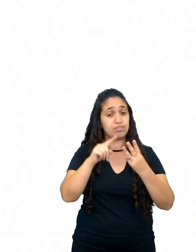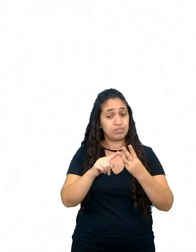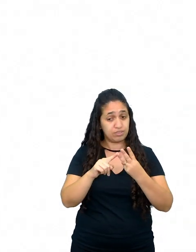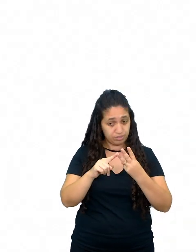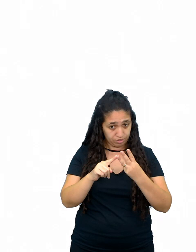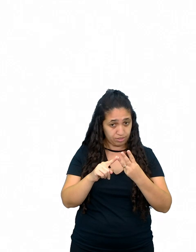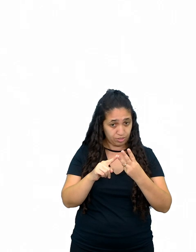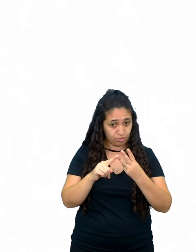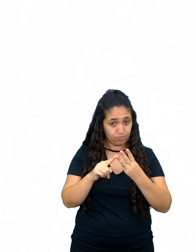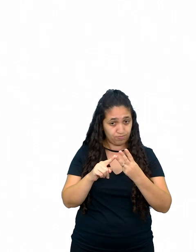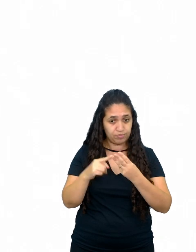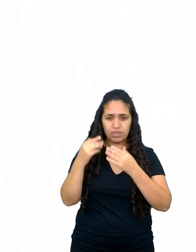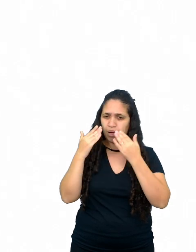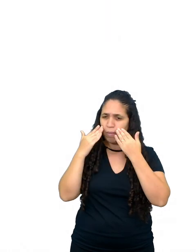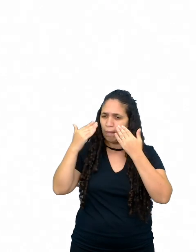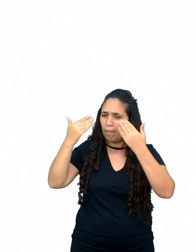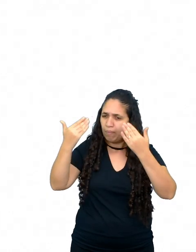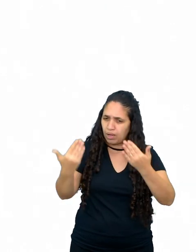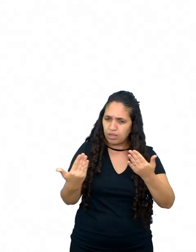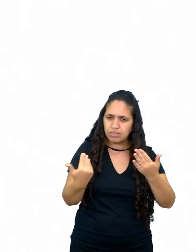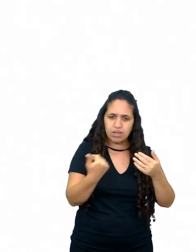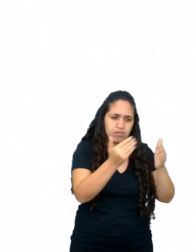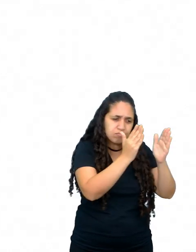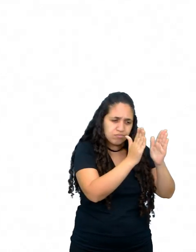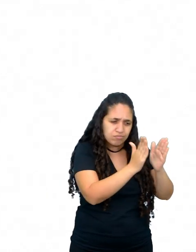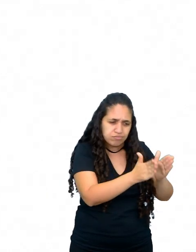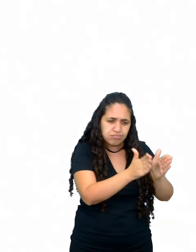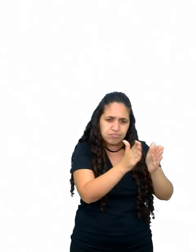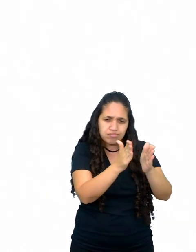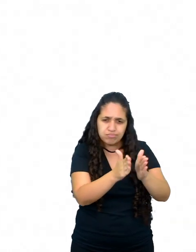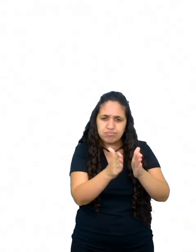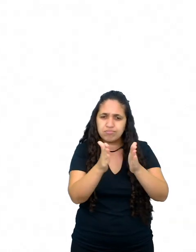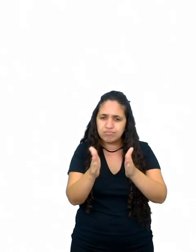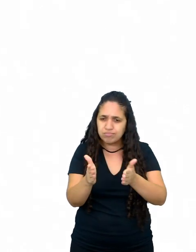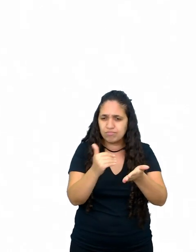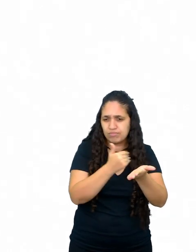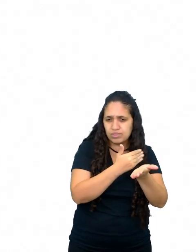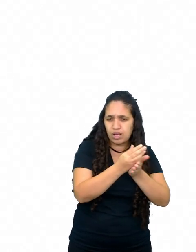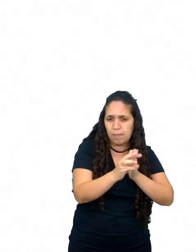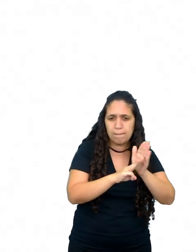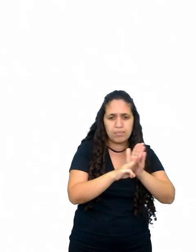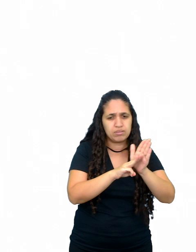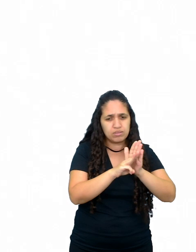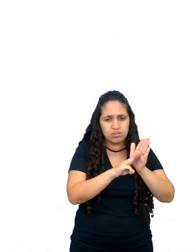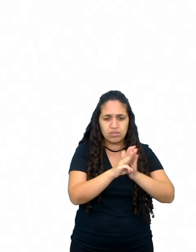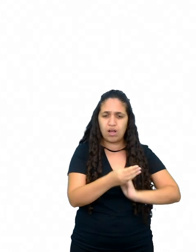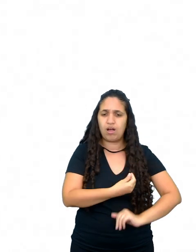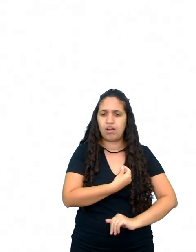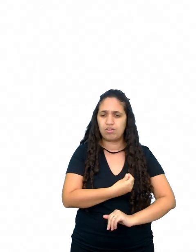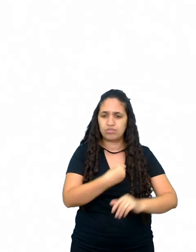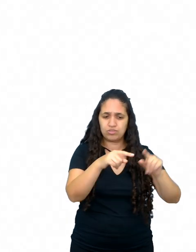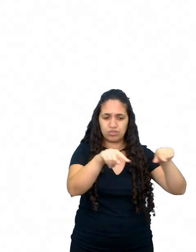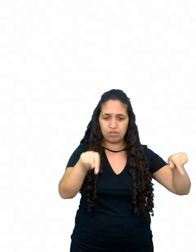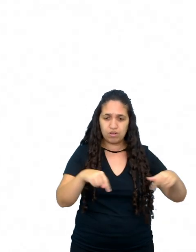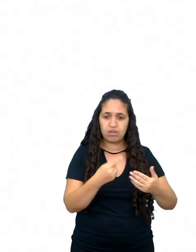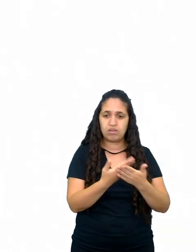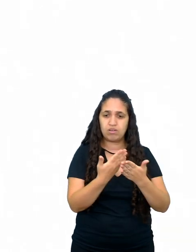momento, fazer uma apresentação dessas etapas na metodologia ativa Sala de Aula